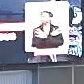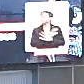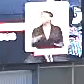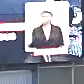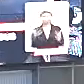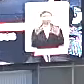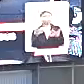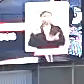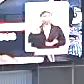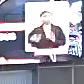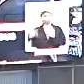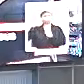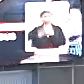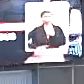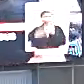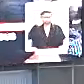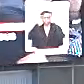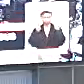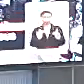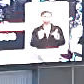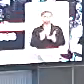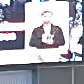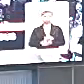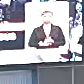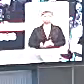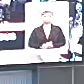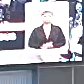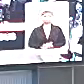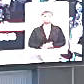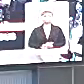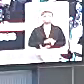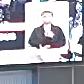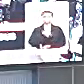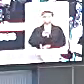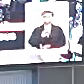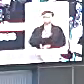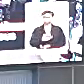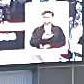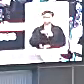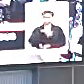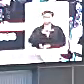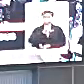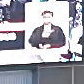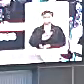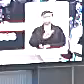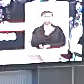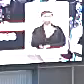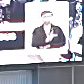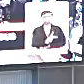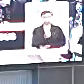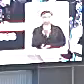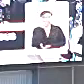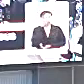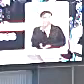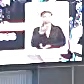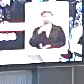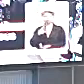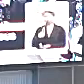cumprimento de lei muito bem Agradeço ao Zem a sua participação o pesso